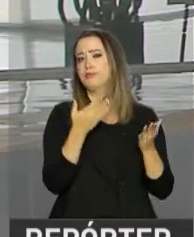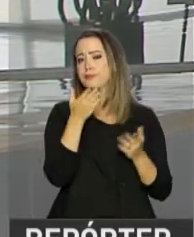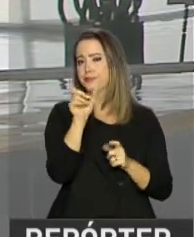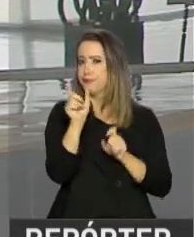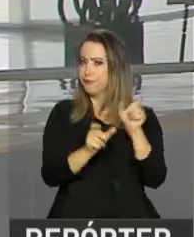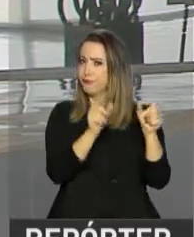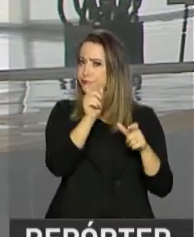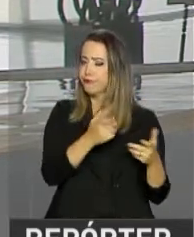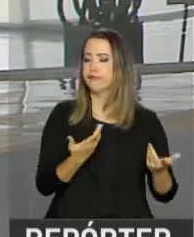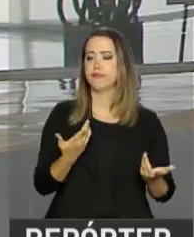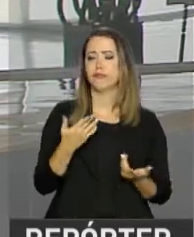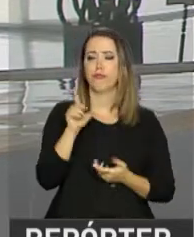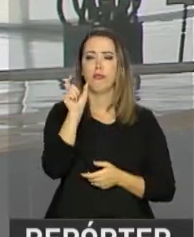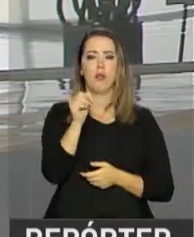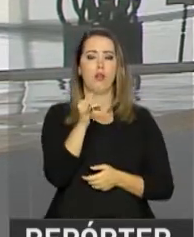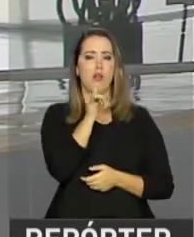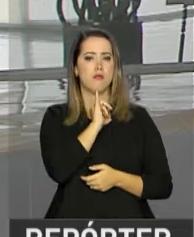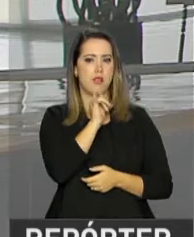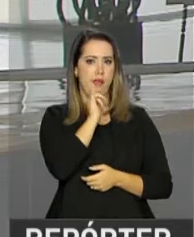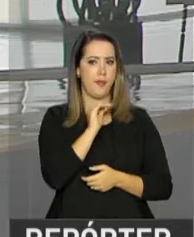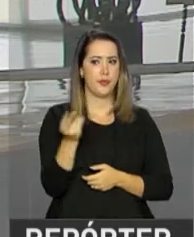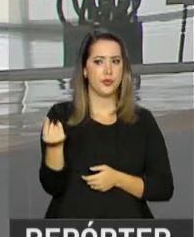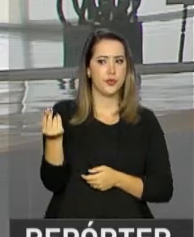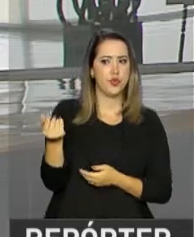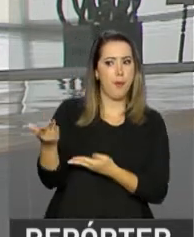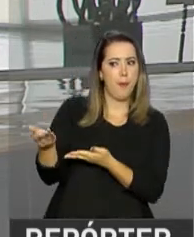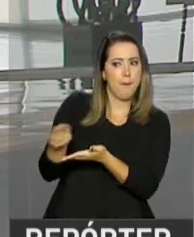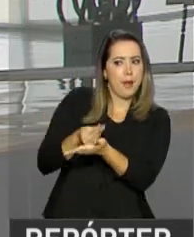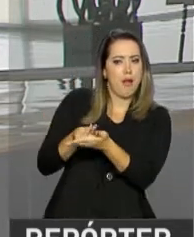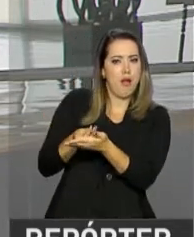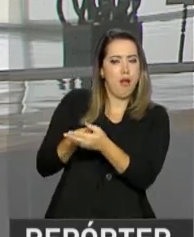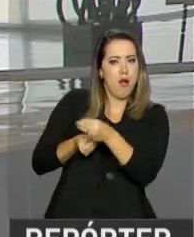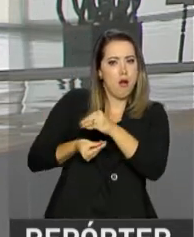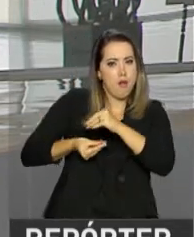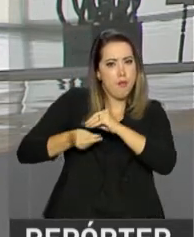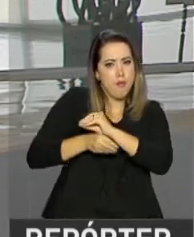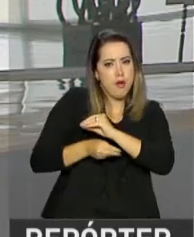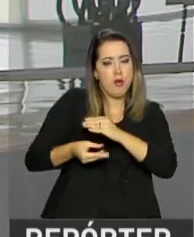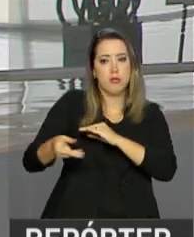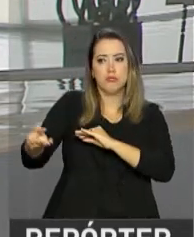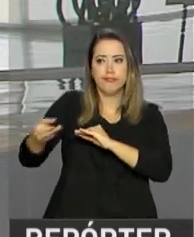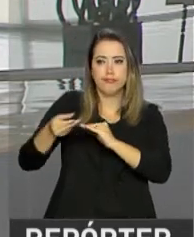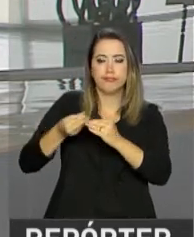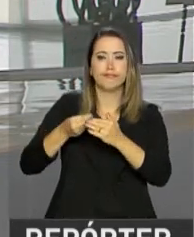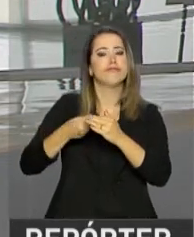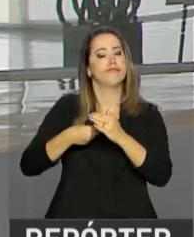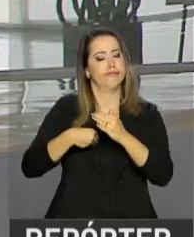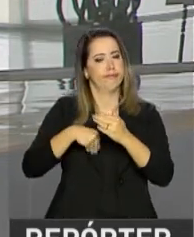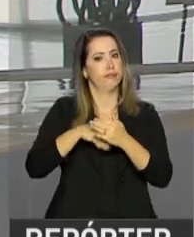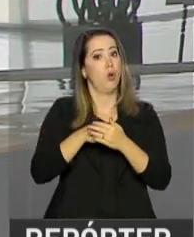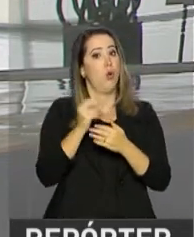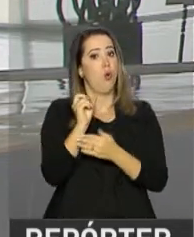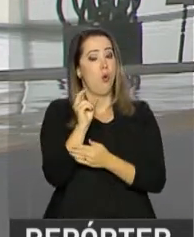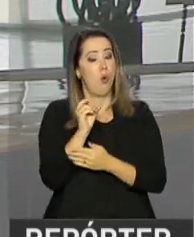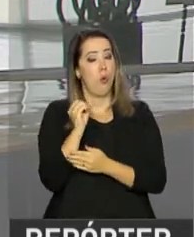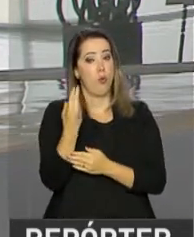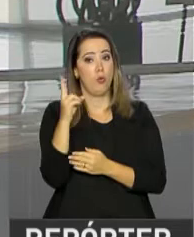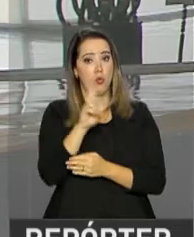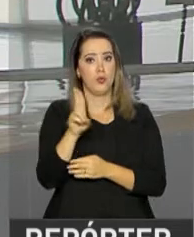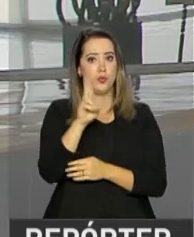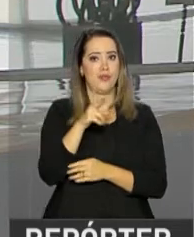servidores públicos, como, por exemplo, o recebimento de propina ou a utilização da estrutura pública em